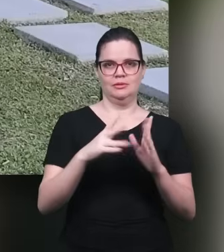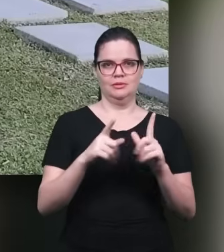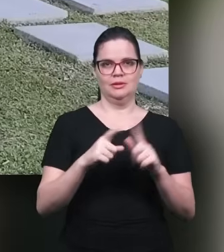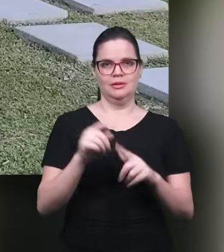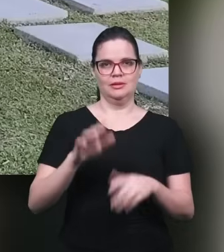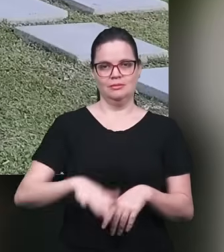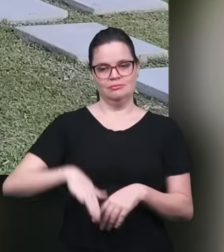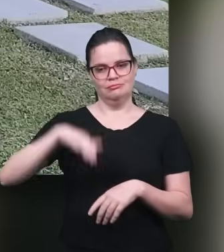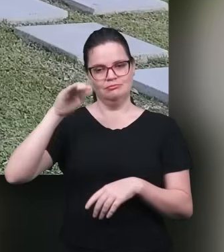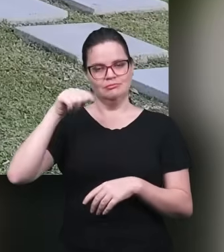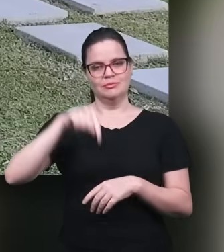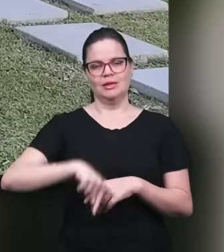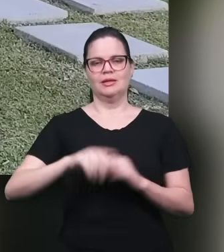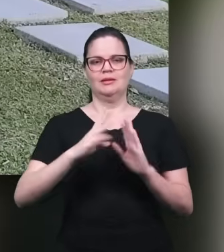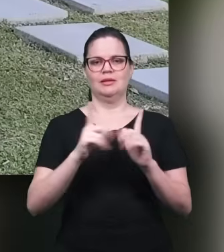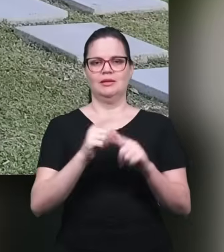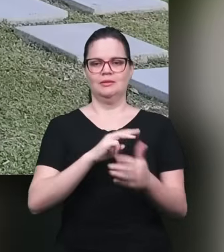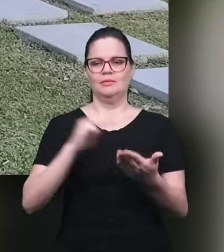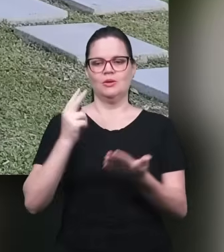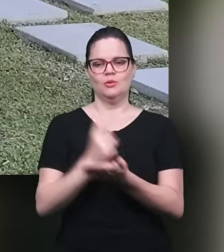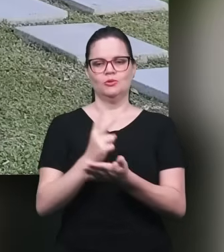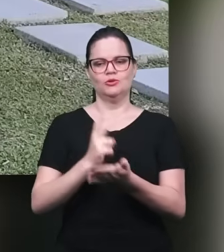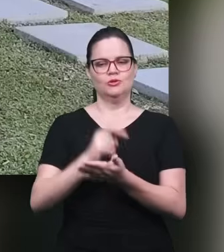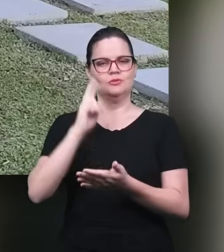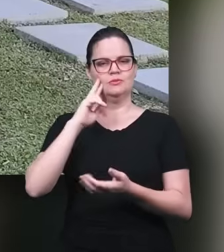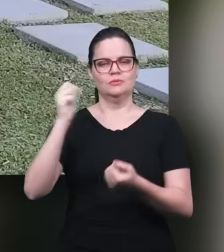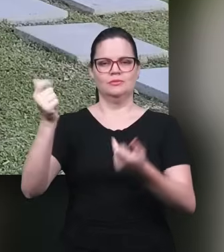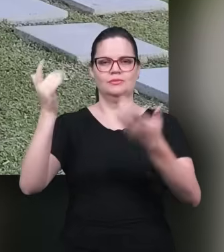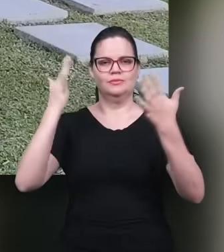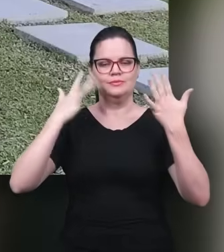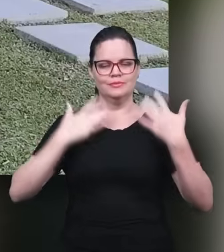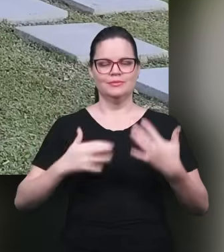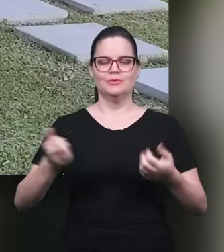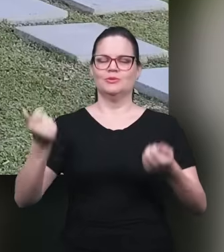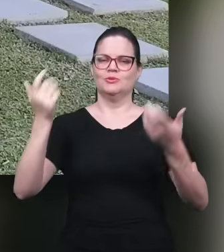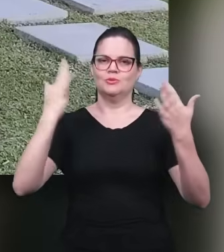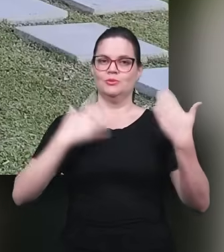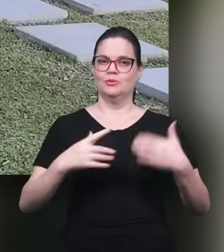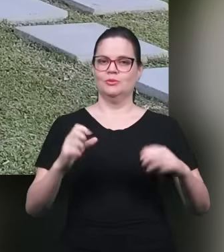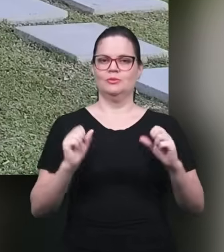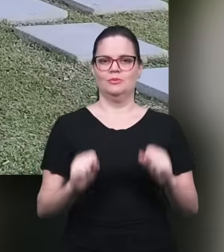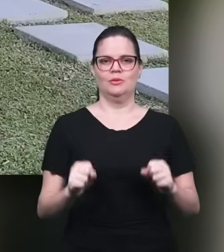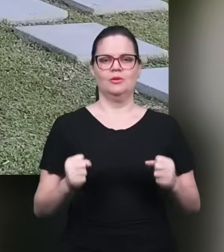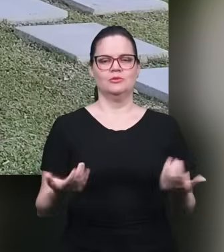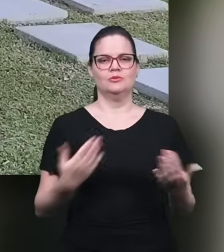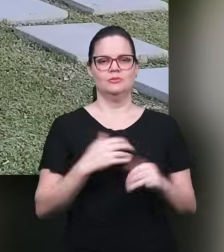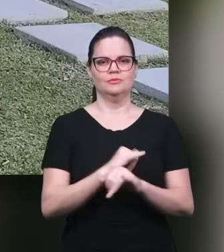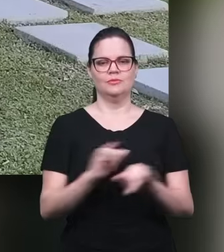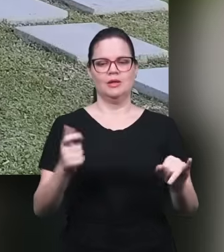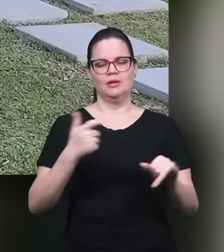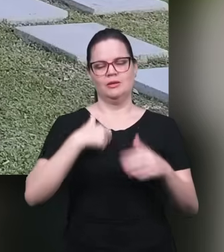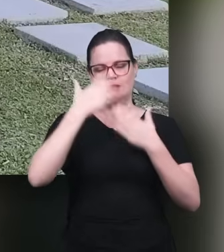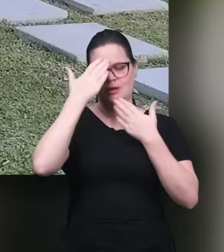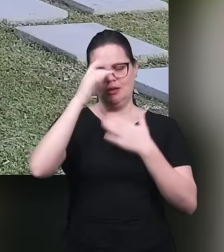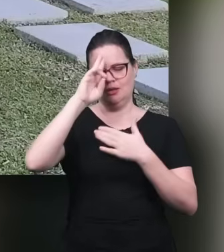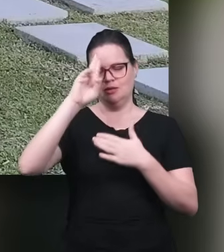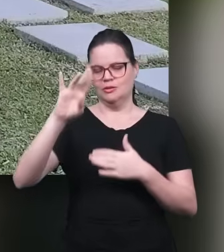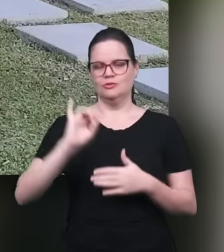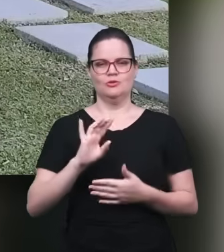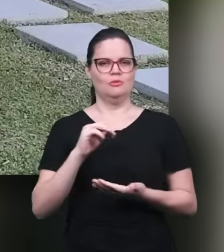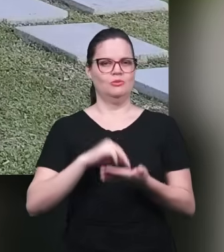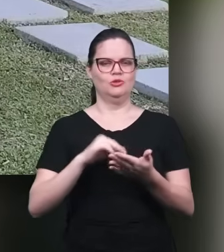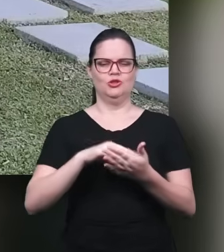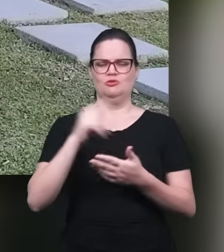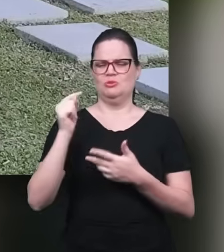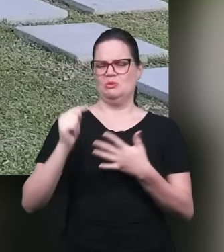Igreja Maranata, o Senhor ainda continua nos surpreendendo, né? E eu posso dizer aqui que hoje eu só tenho motivos para agradecer ao Senhor,